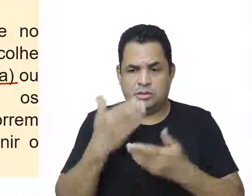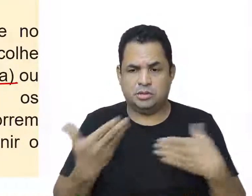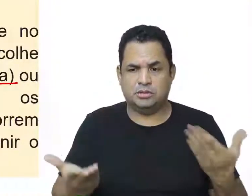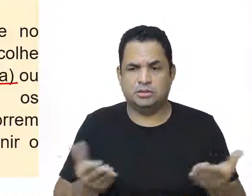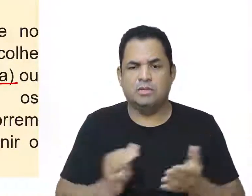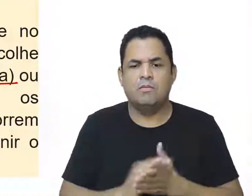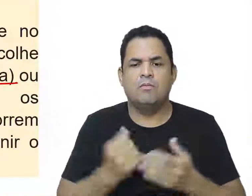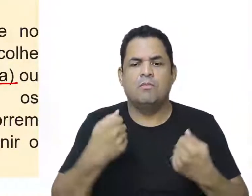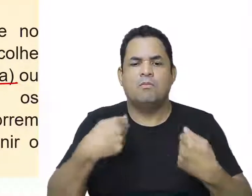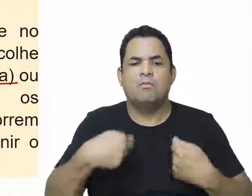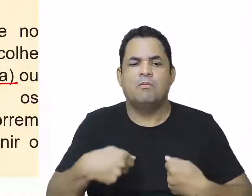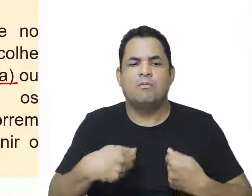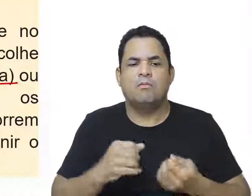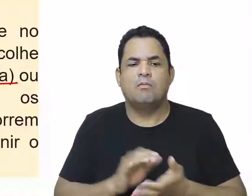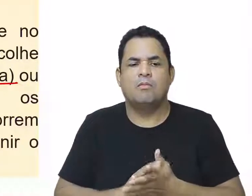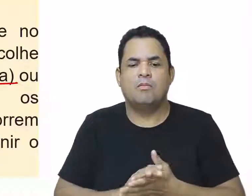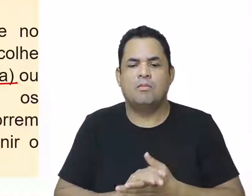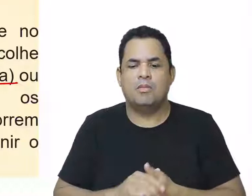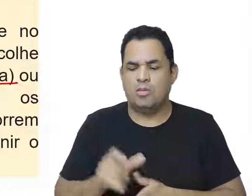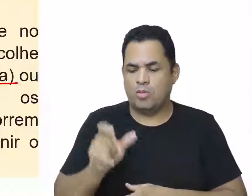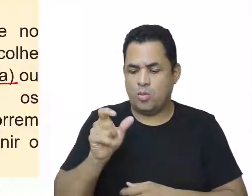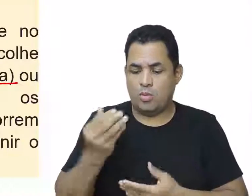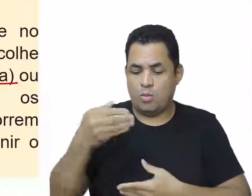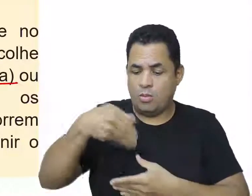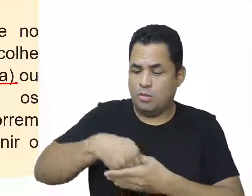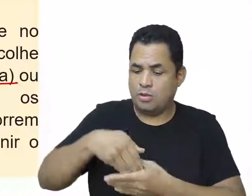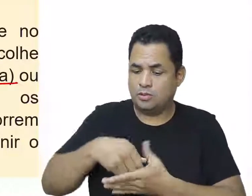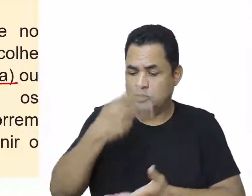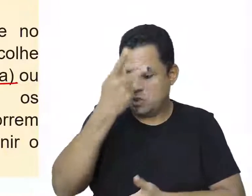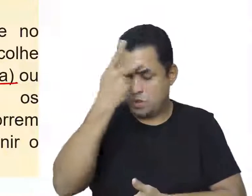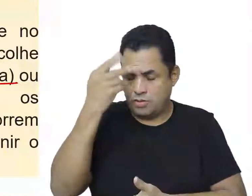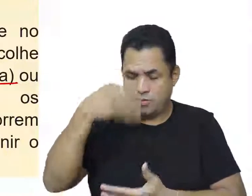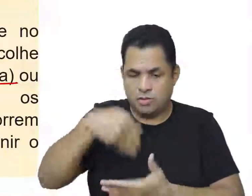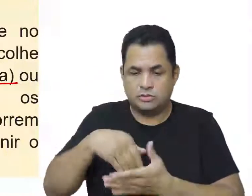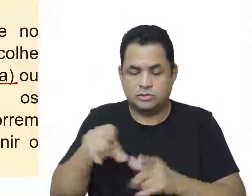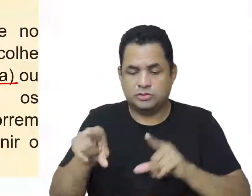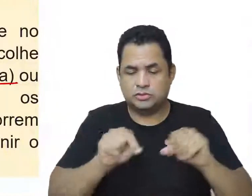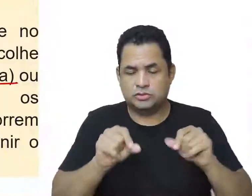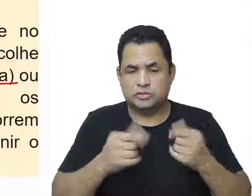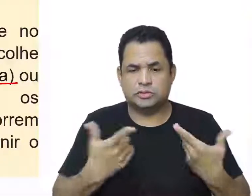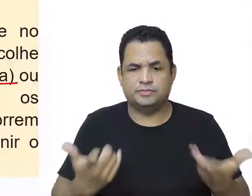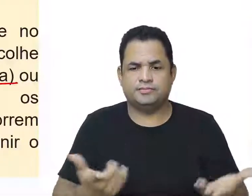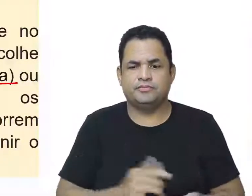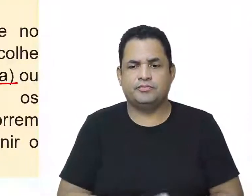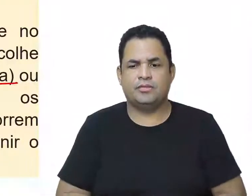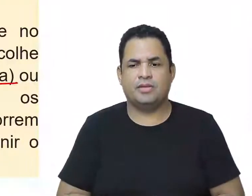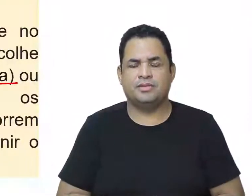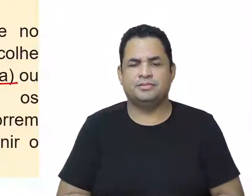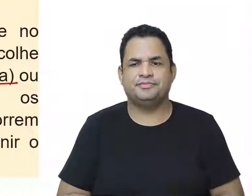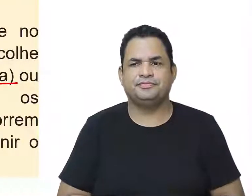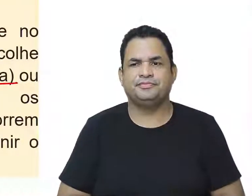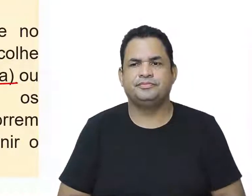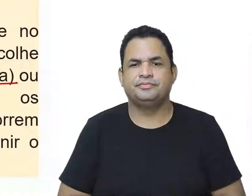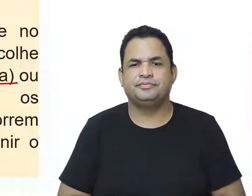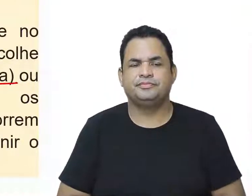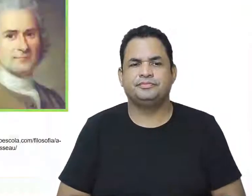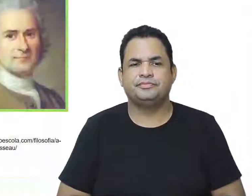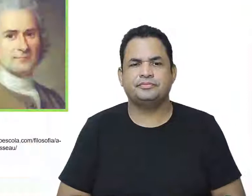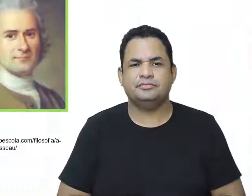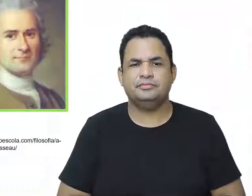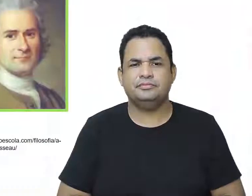eleitor definir o candidato da sua preferência. Perceberam a diferença aí, pessoal? Muito